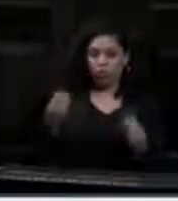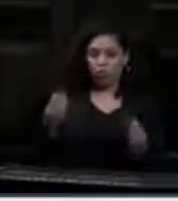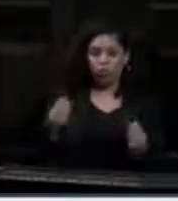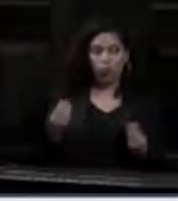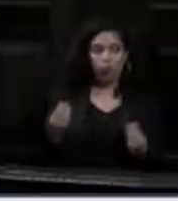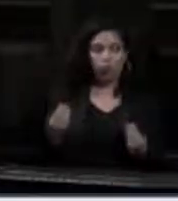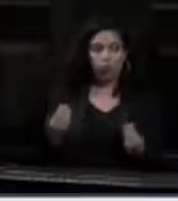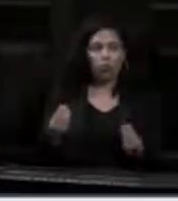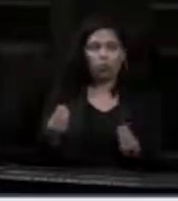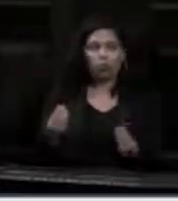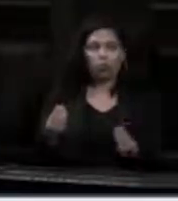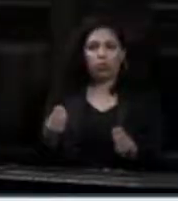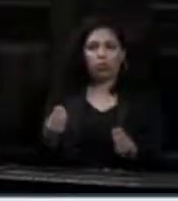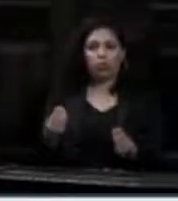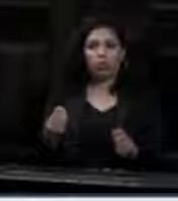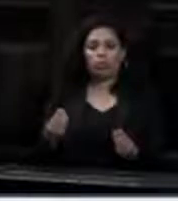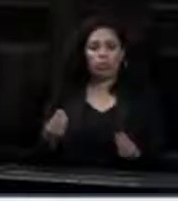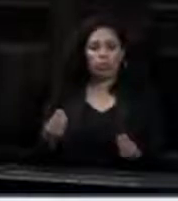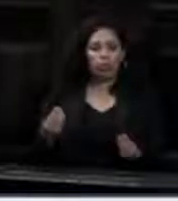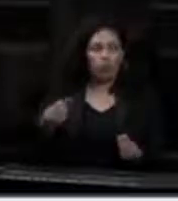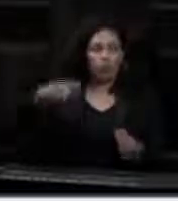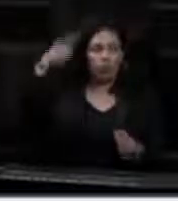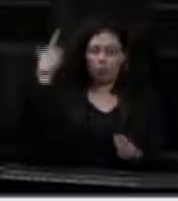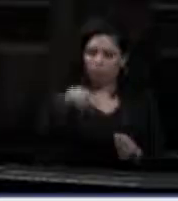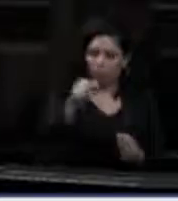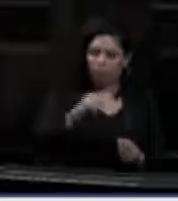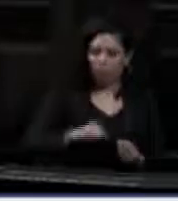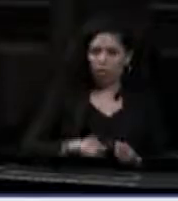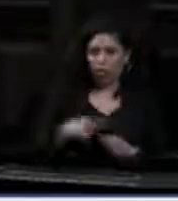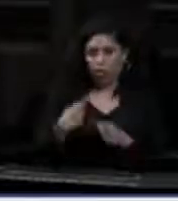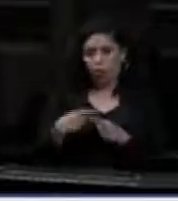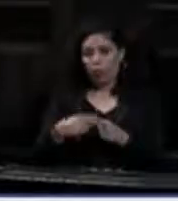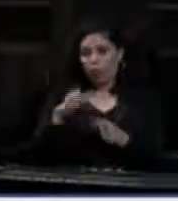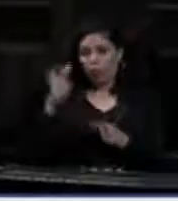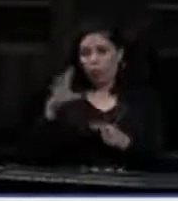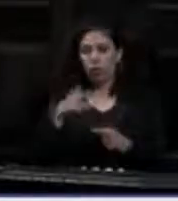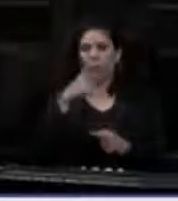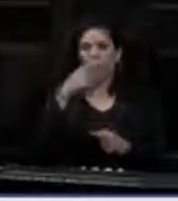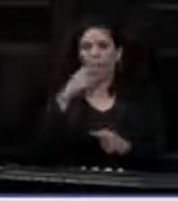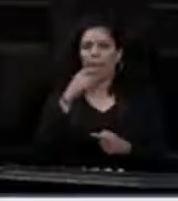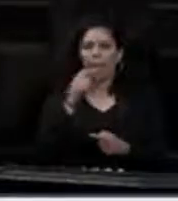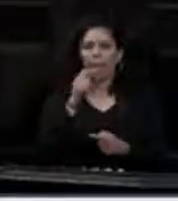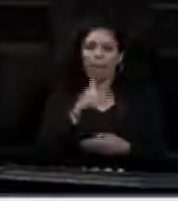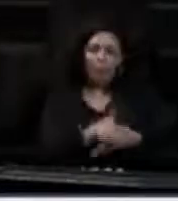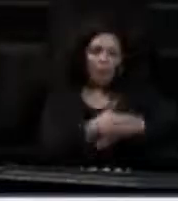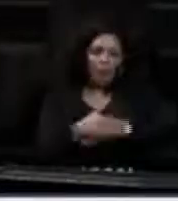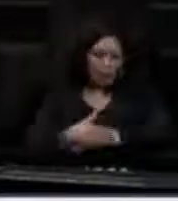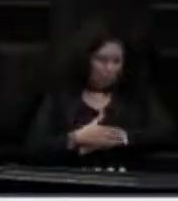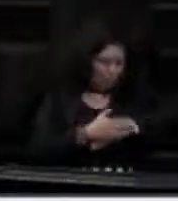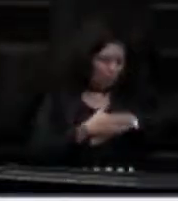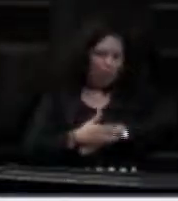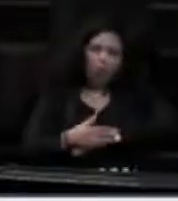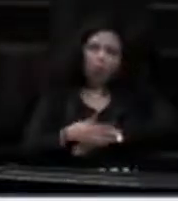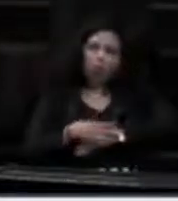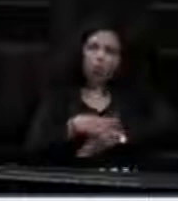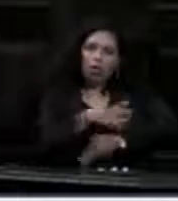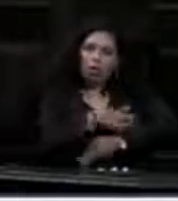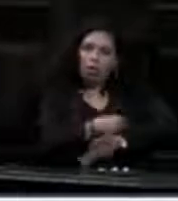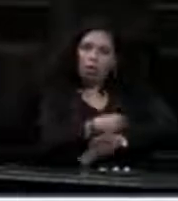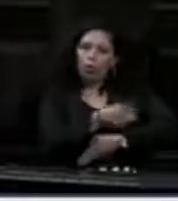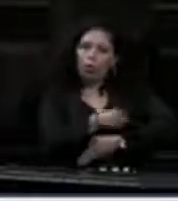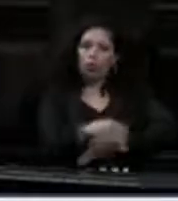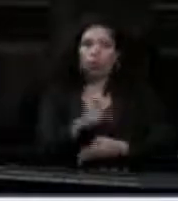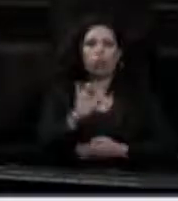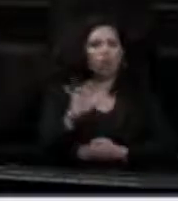por simplesmente terem o ato de amamentar em público. Essa era uma medida que visava